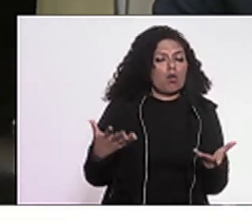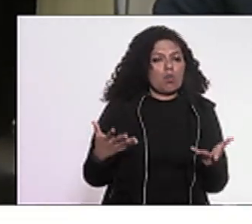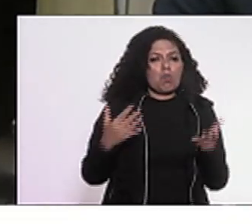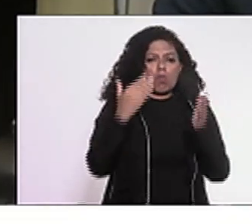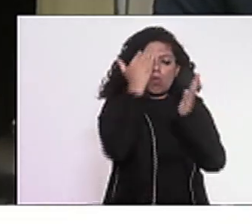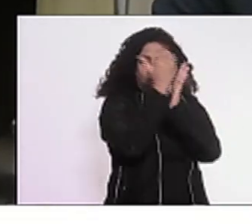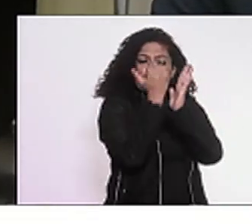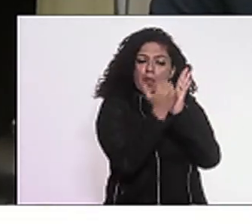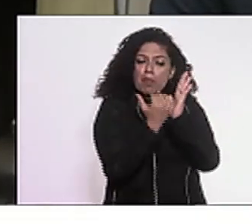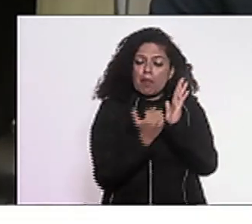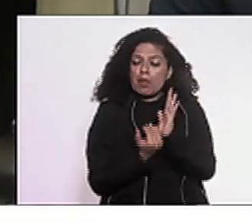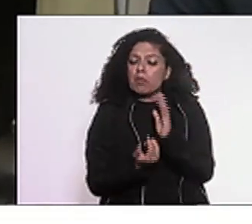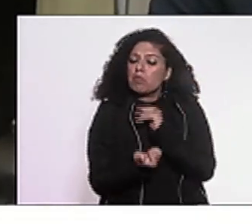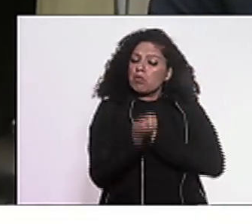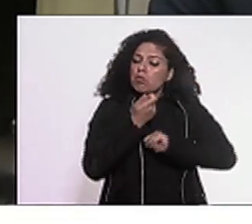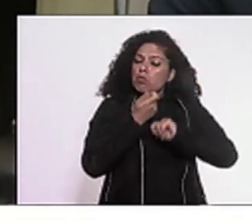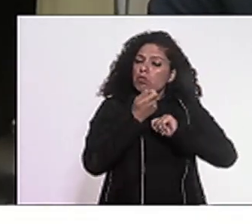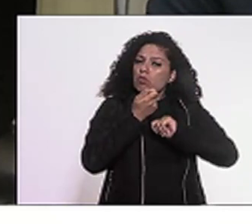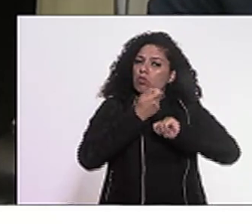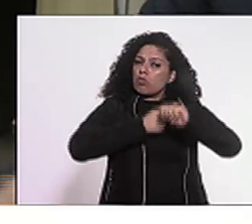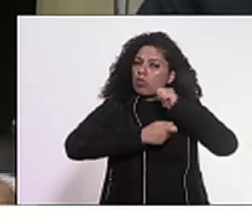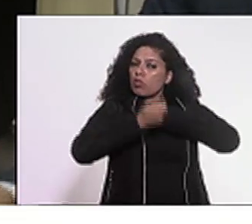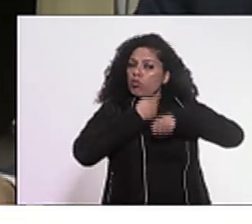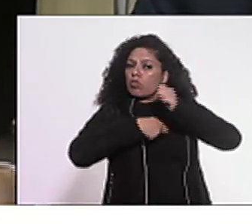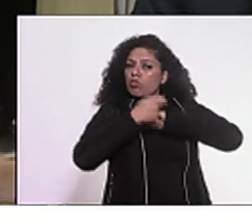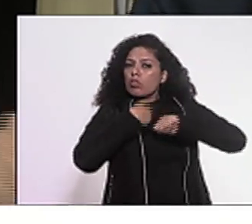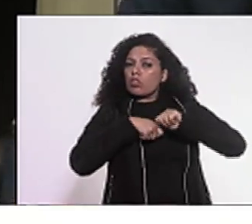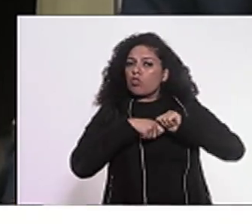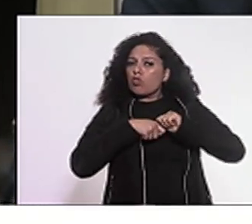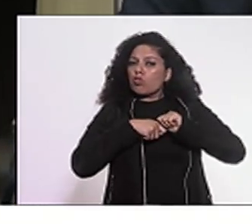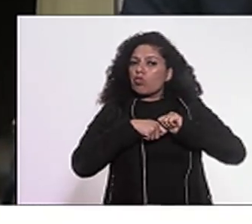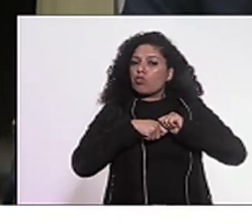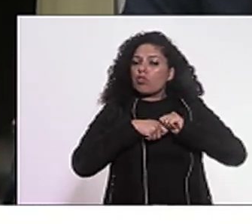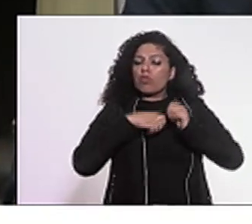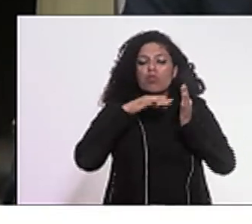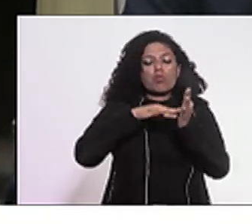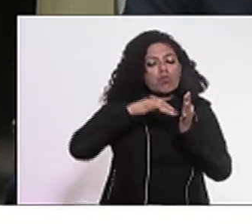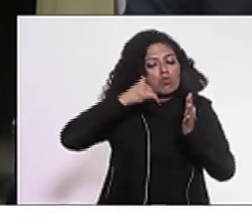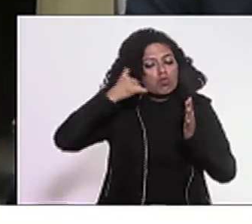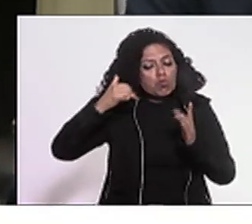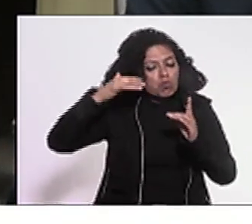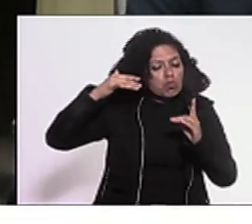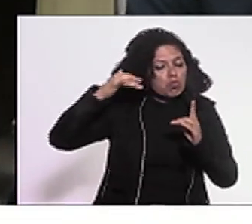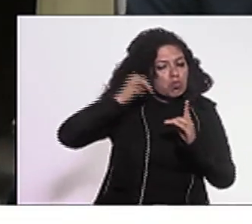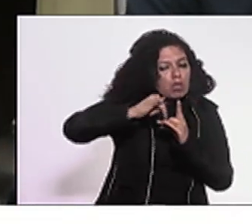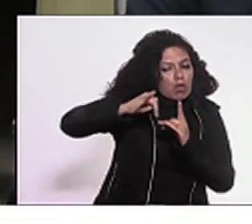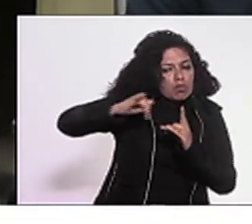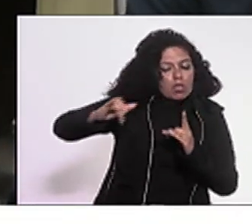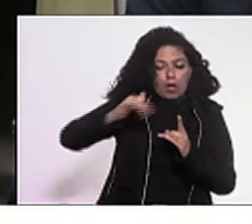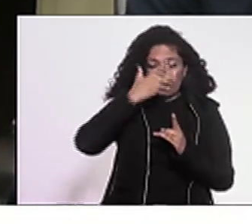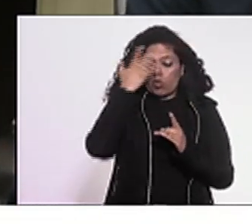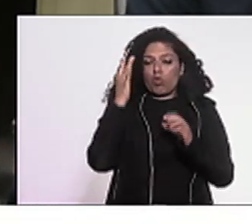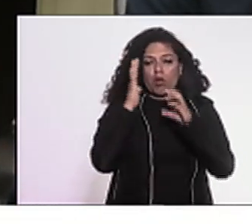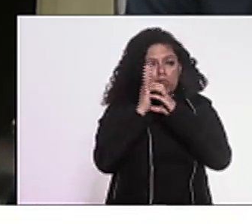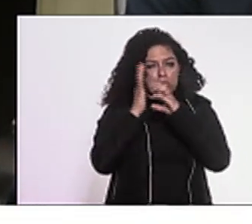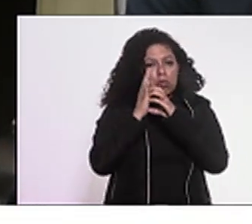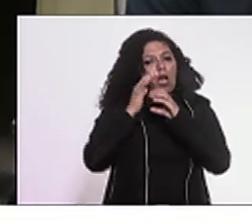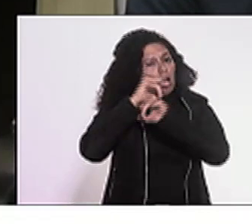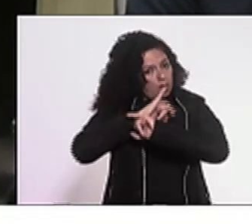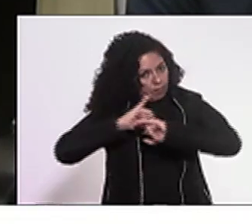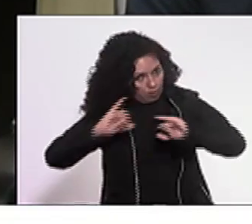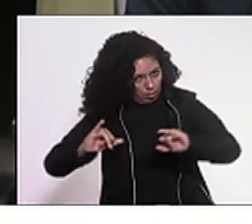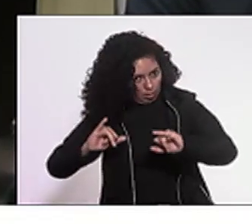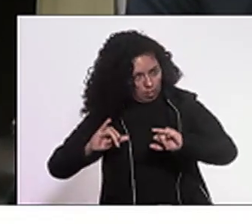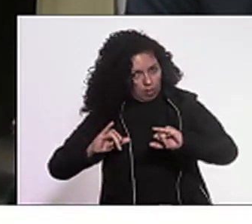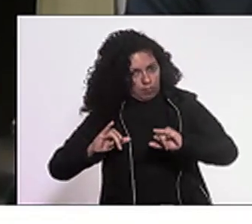procedimentos administrativos desse disque denúncia? O servidor ligaria, faria a denúncia,